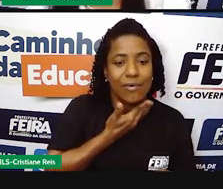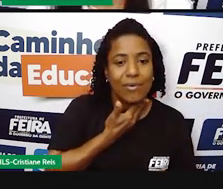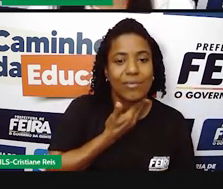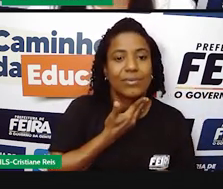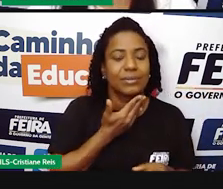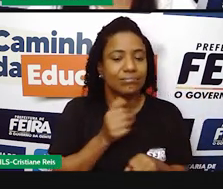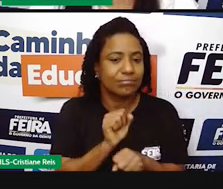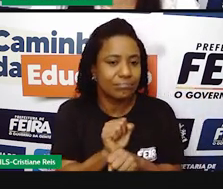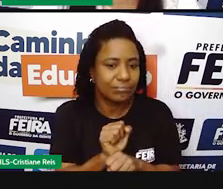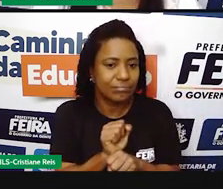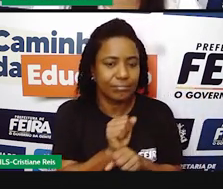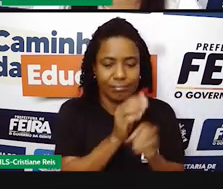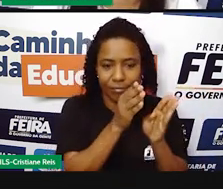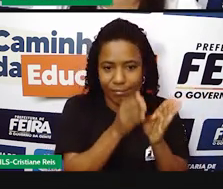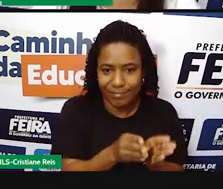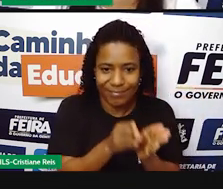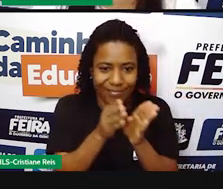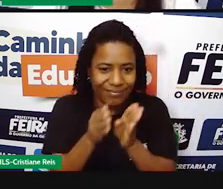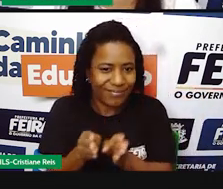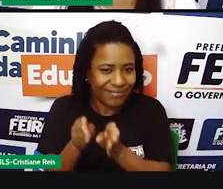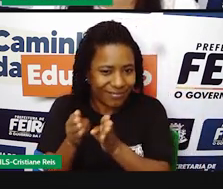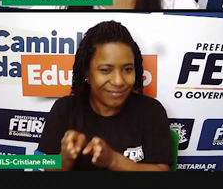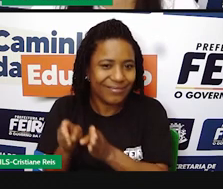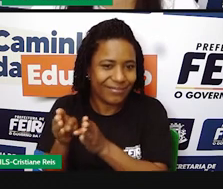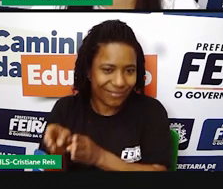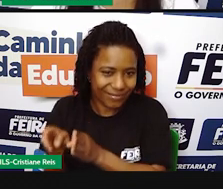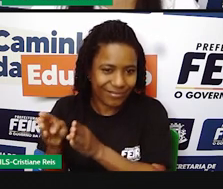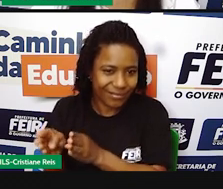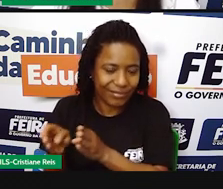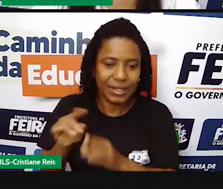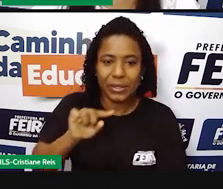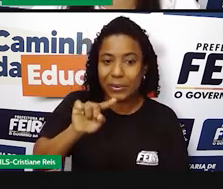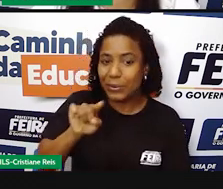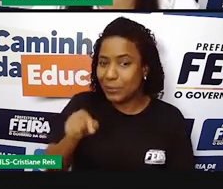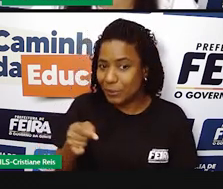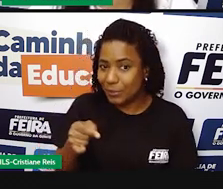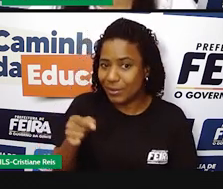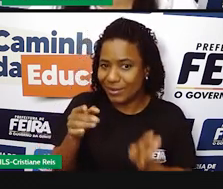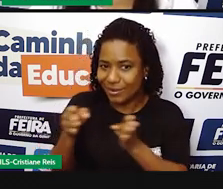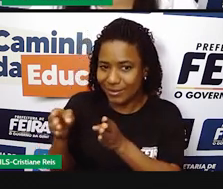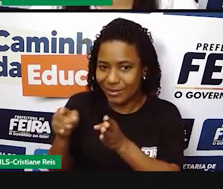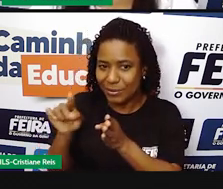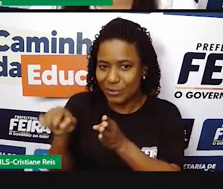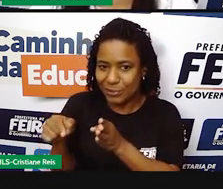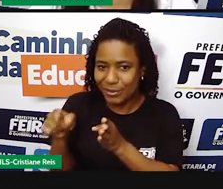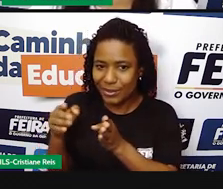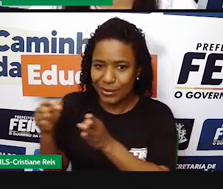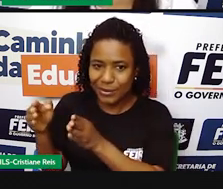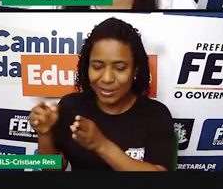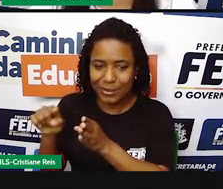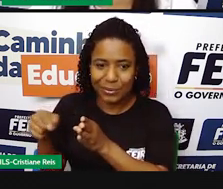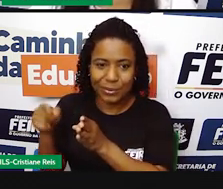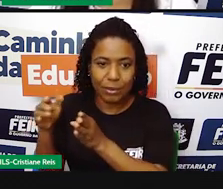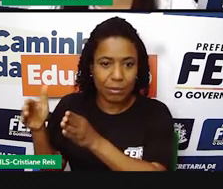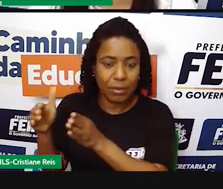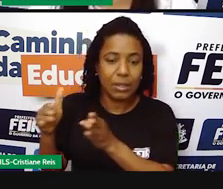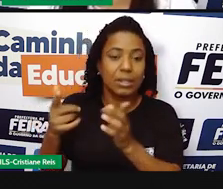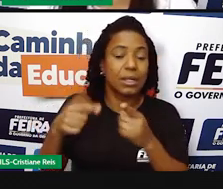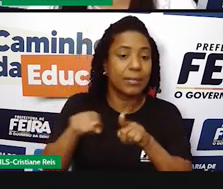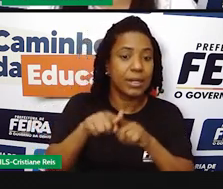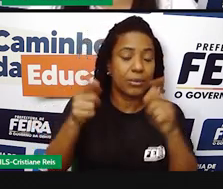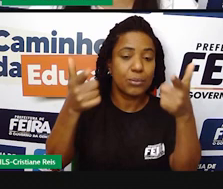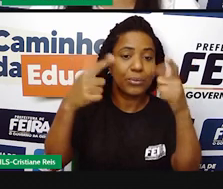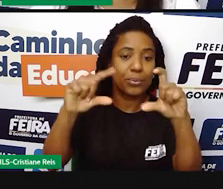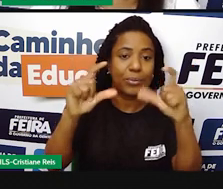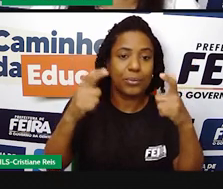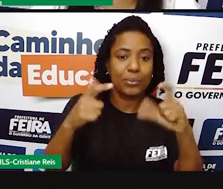pausas, fazendo a separação entre as palavras, entre os parágrafos. Isso a gente consegue observar na